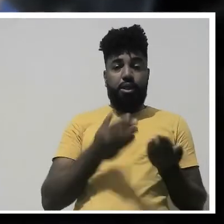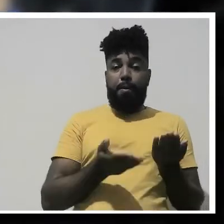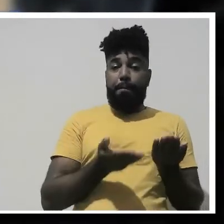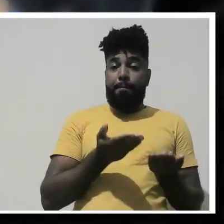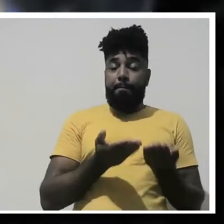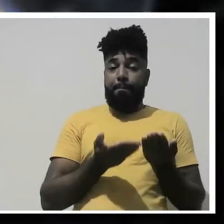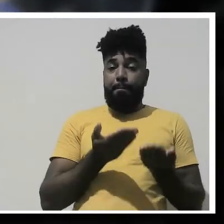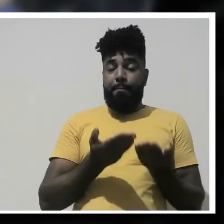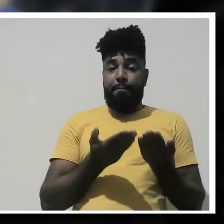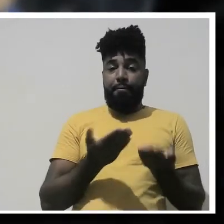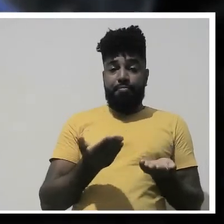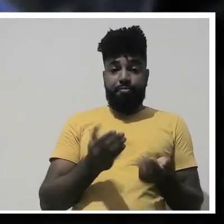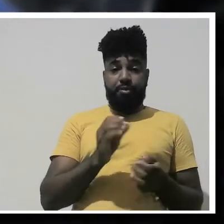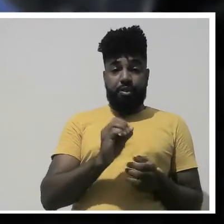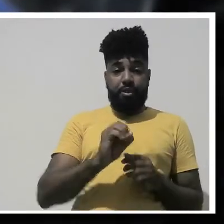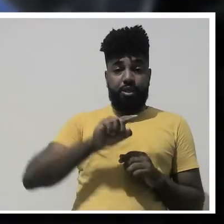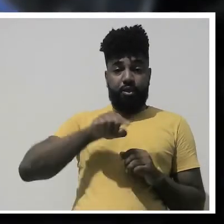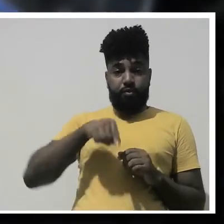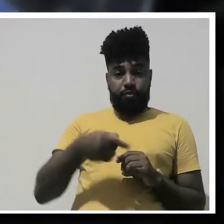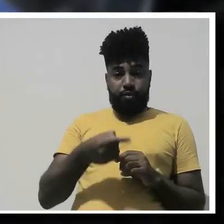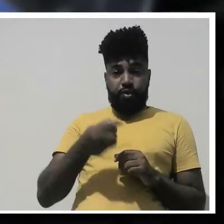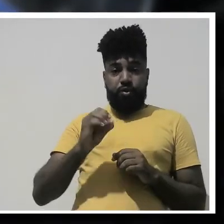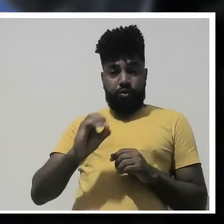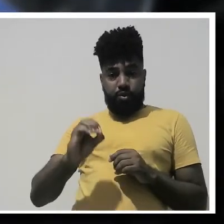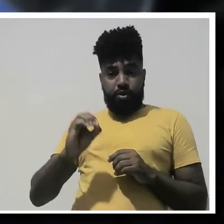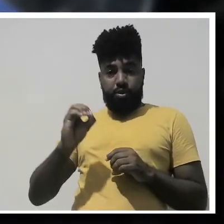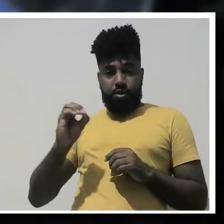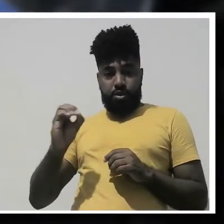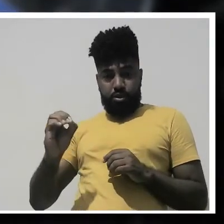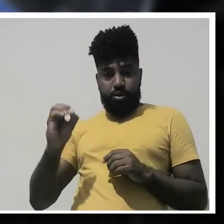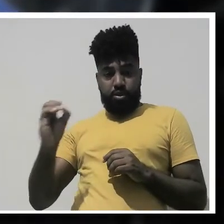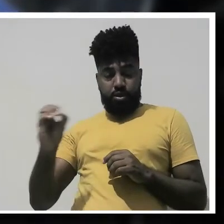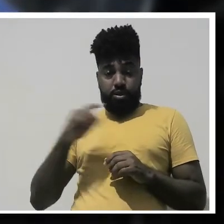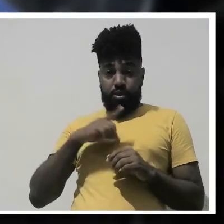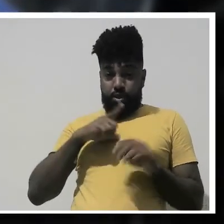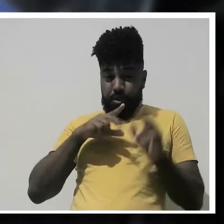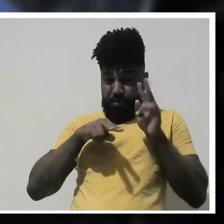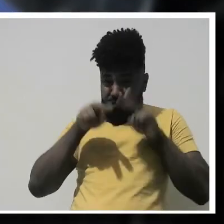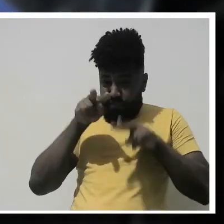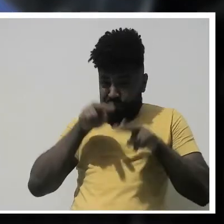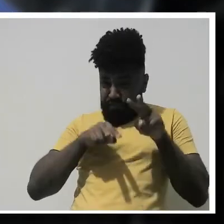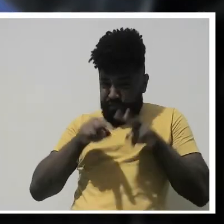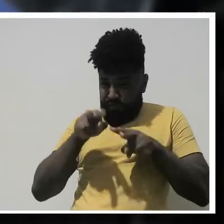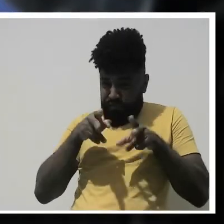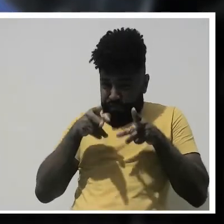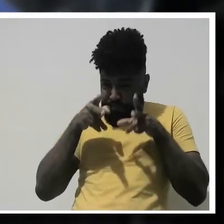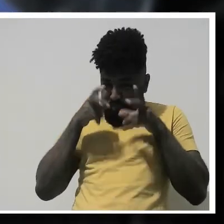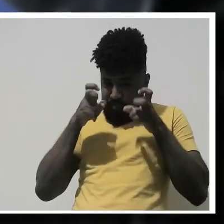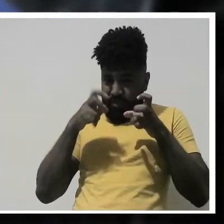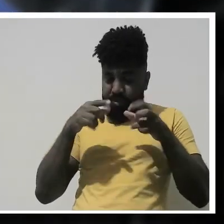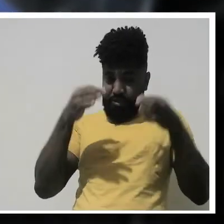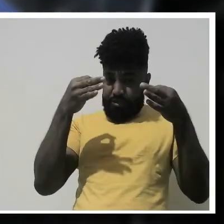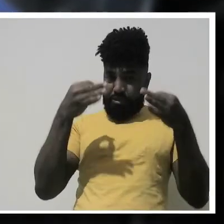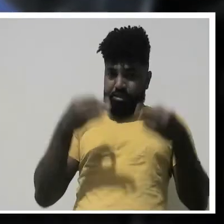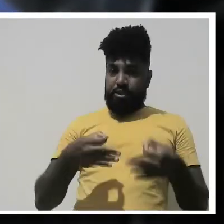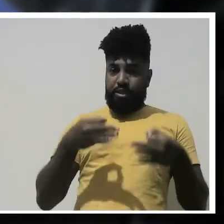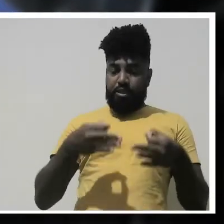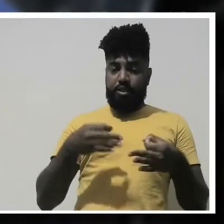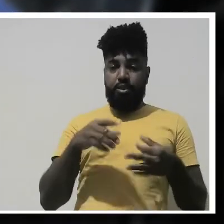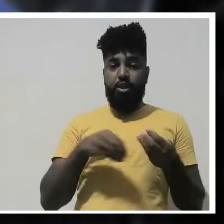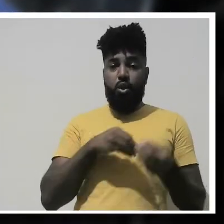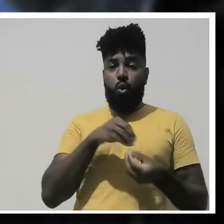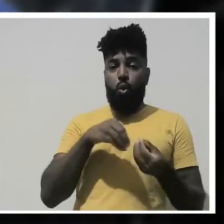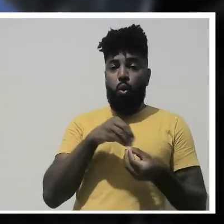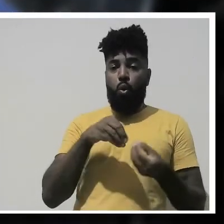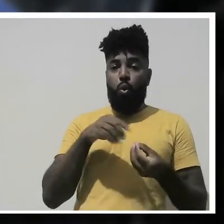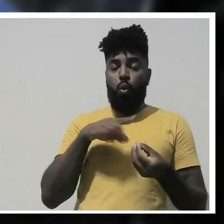tipo, você vai precisar de uma balança de pelo menos 3 casas depois da vírgula para você ter uma análise bem precisa. Então, esse procedimento